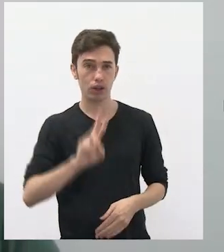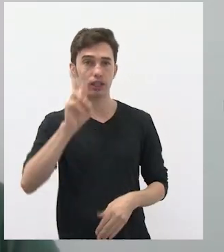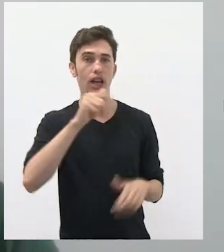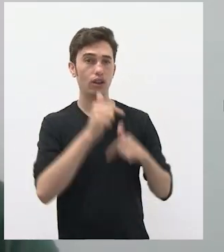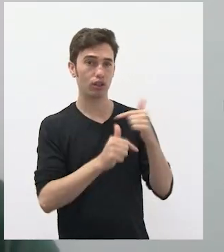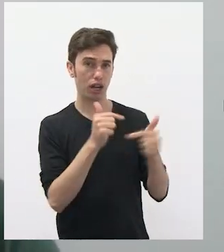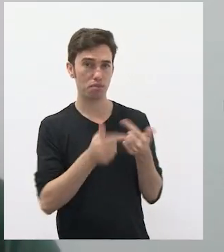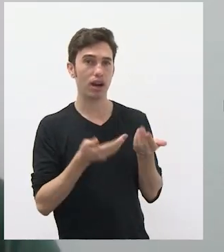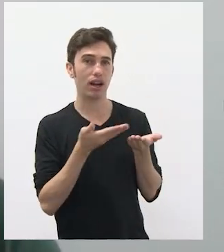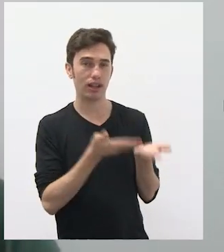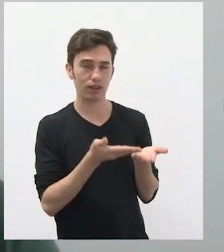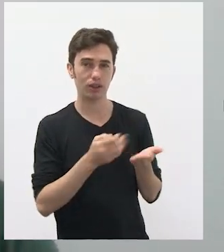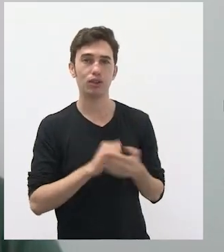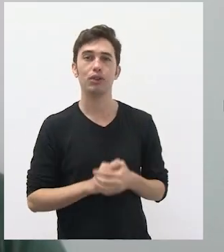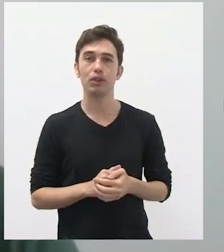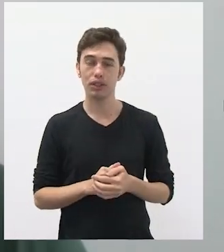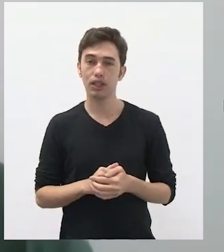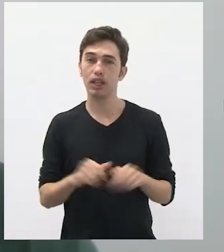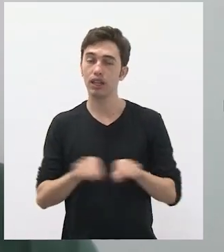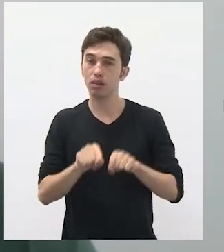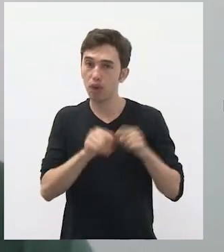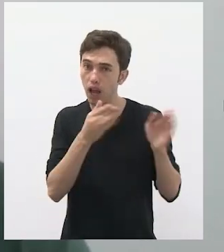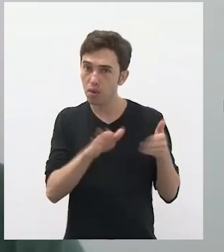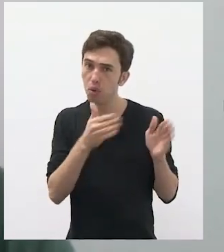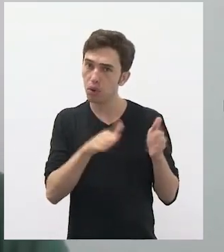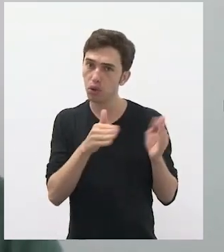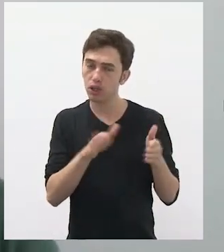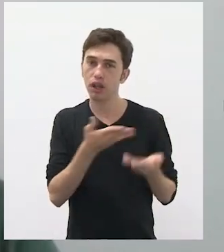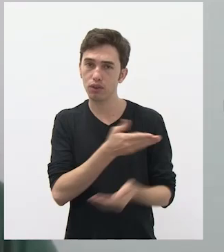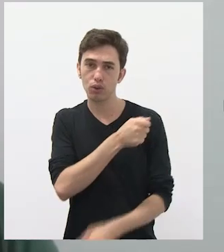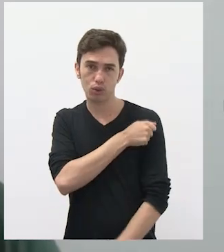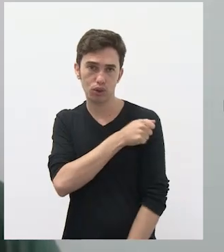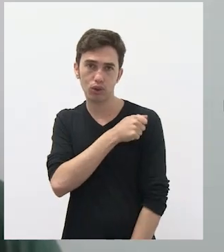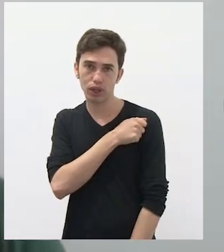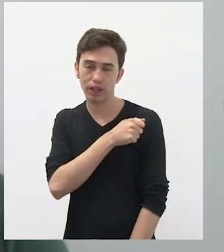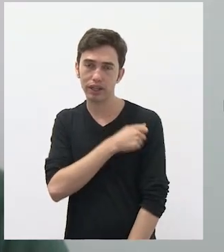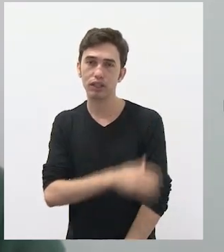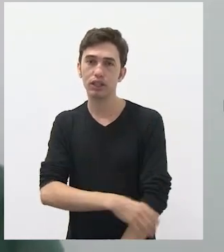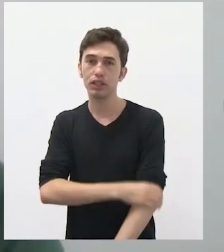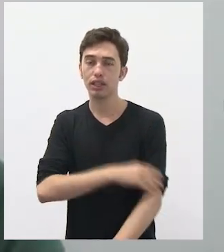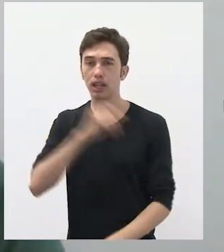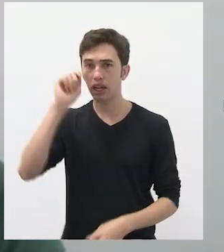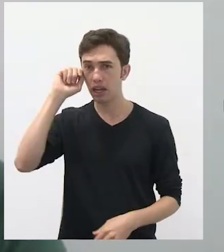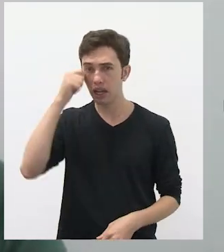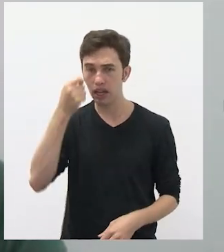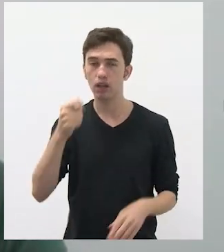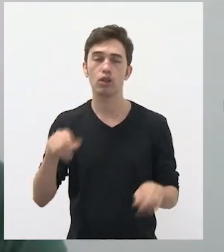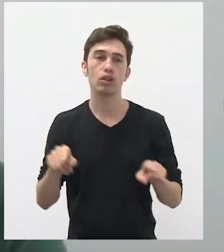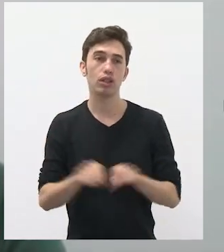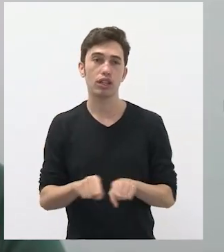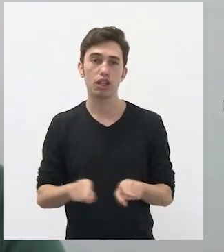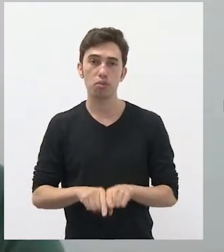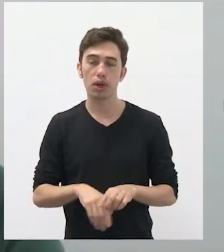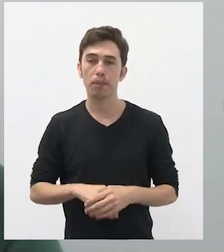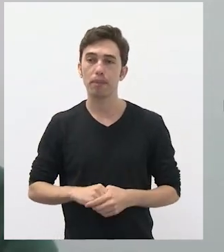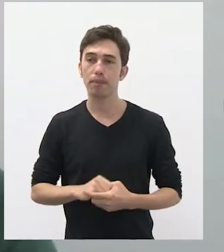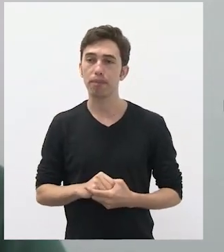trabalhos e a produtividade de estudantes negros